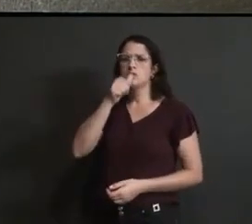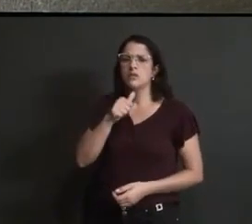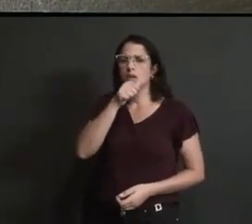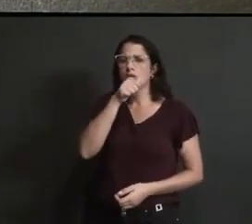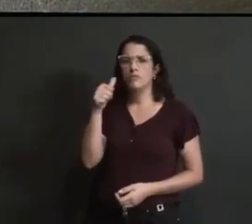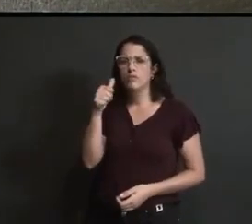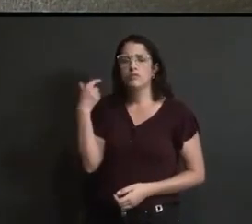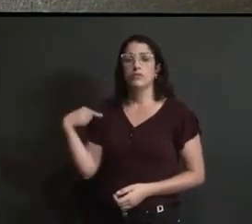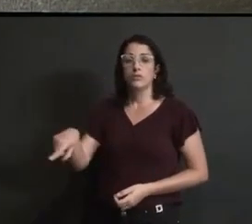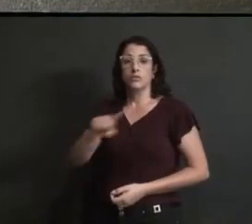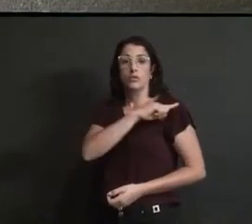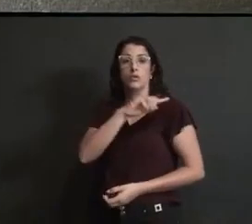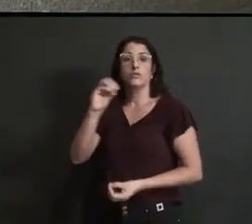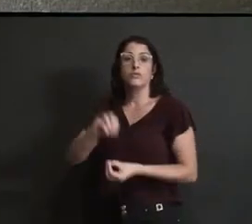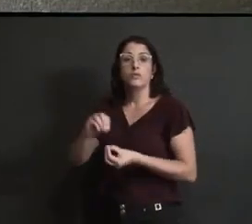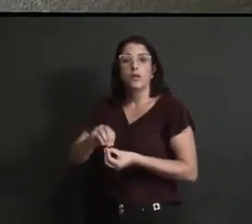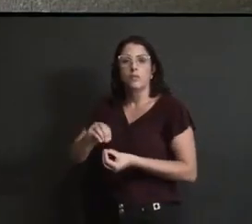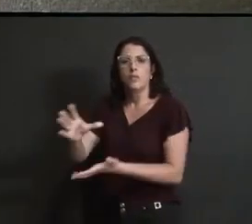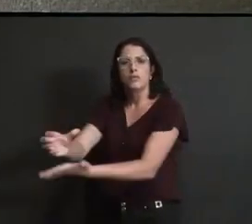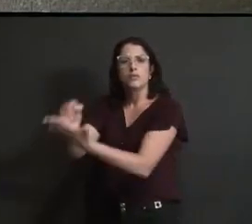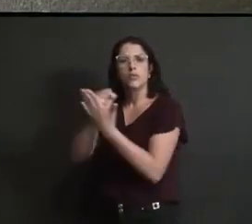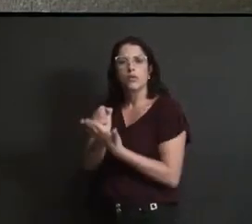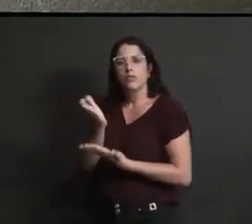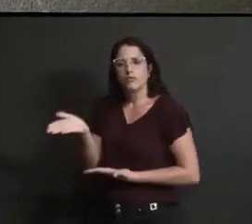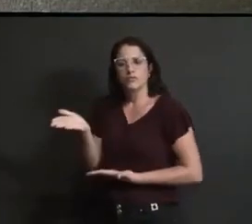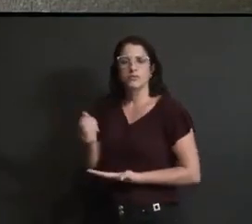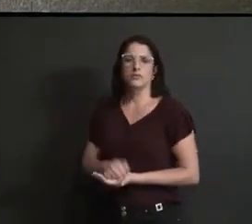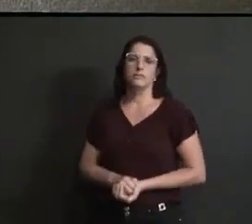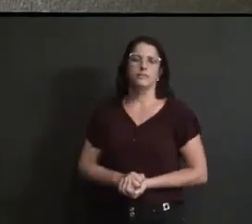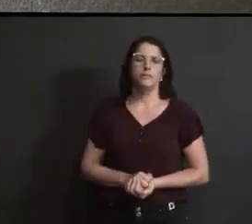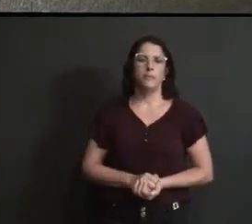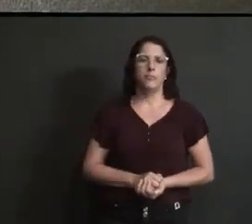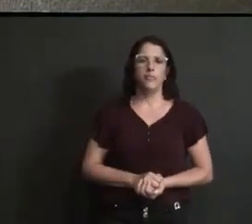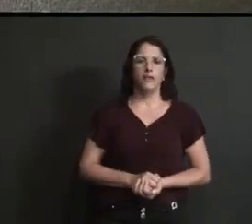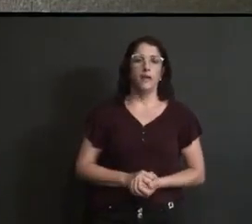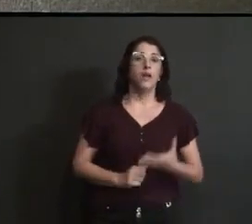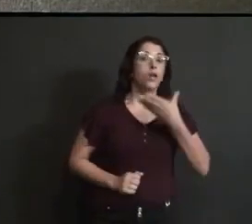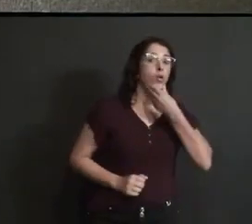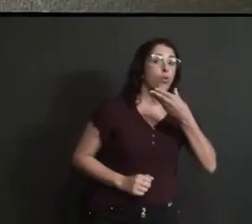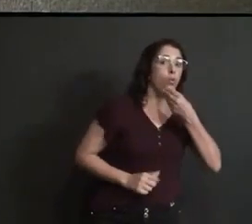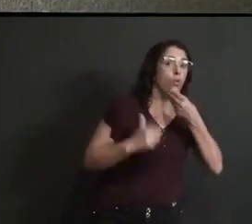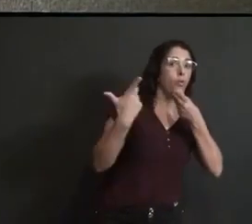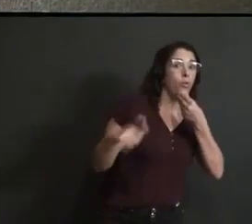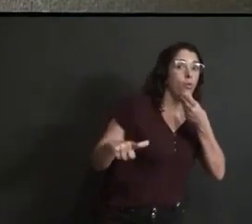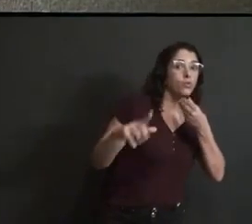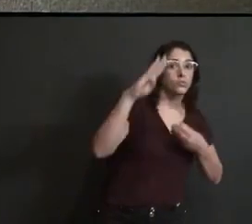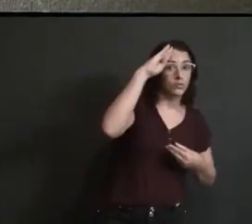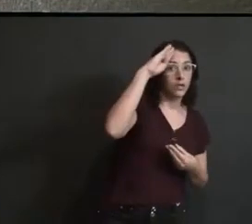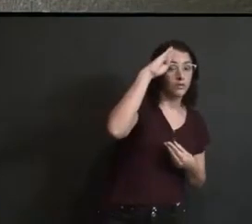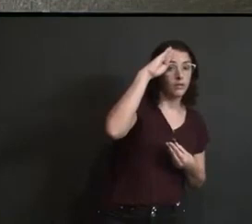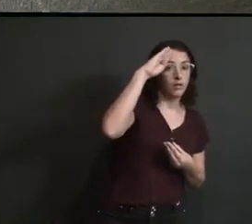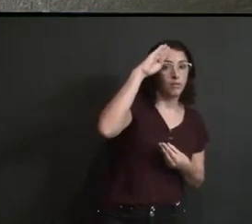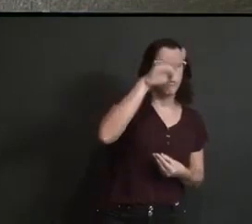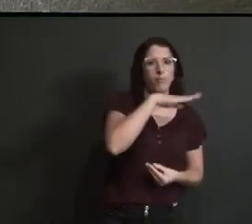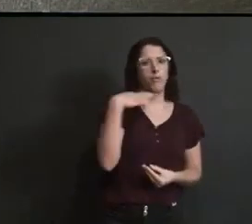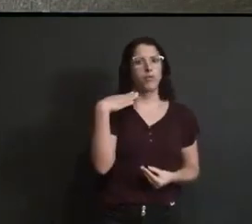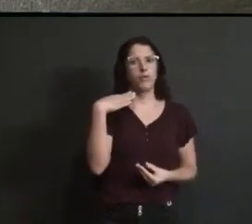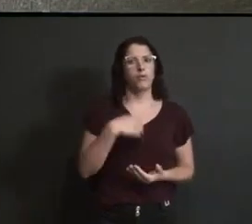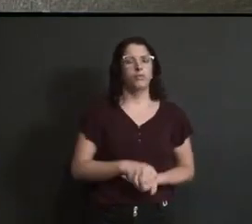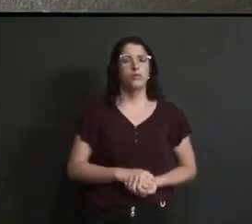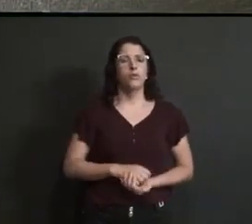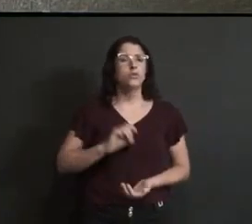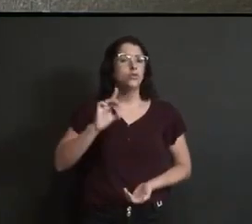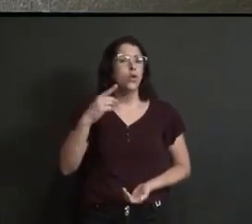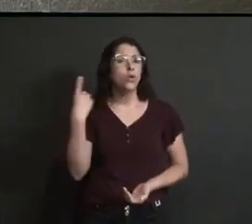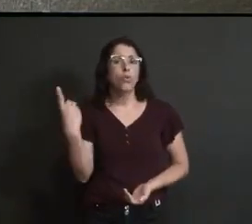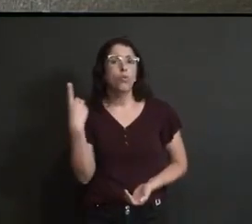foi feito por você. E morreu na frente dele. Quem sobreviveu apenas